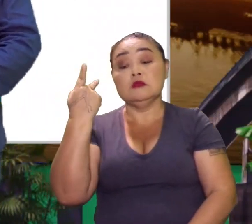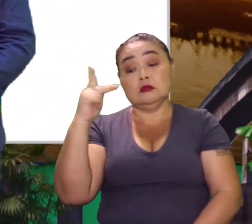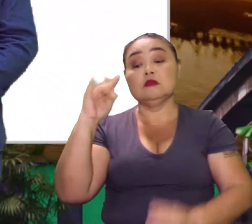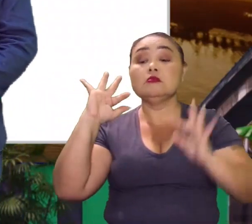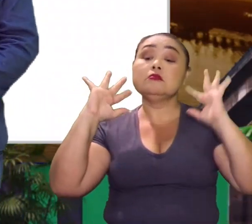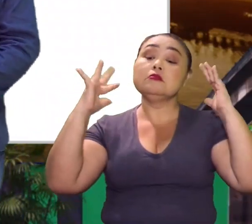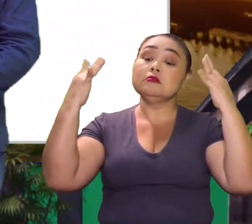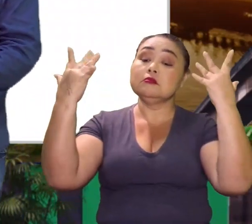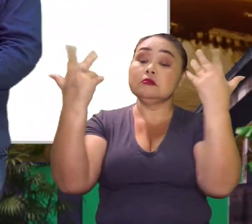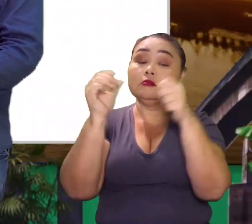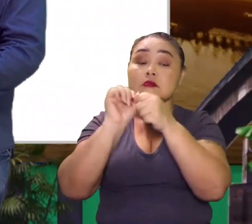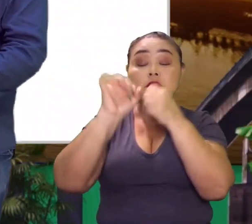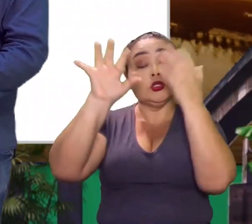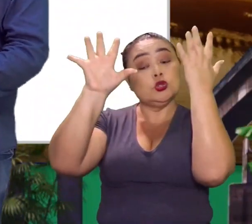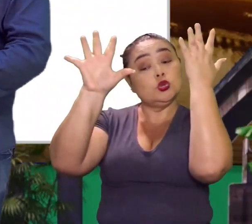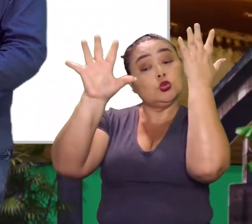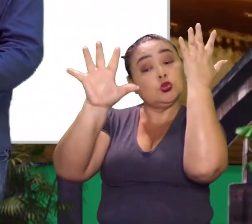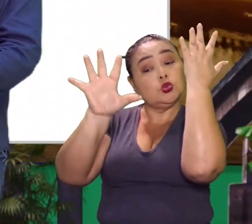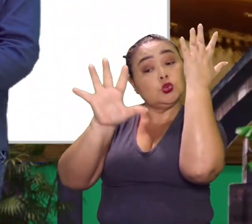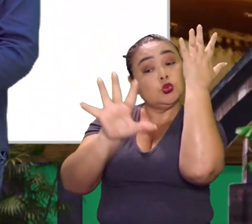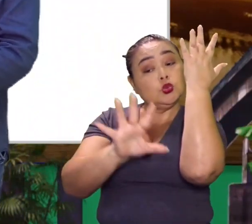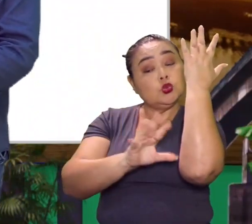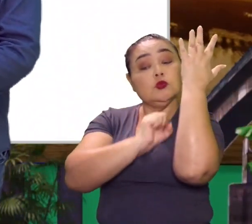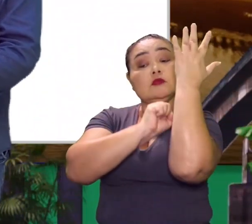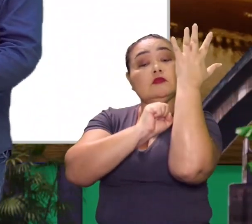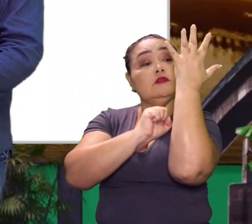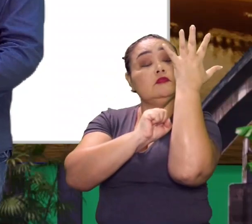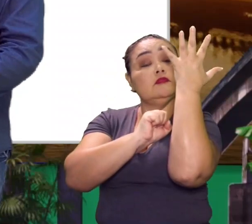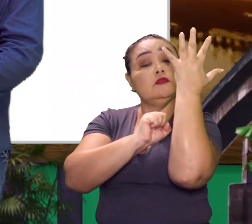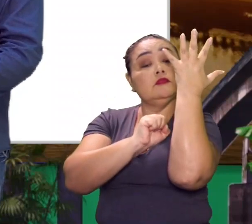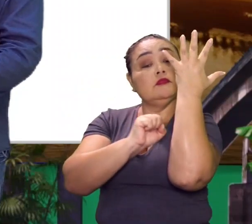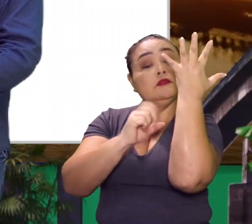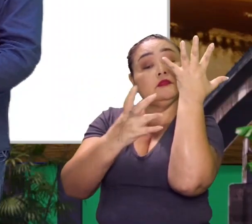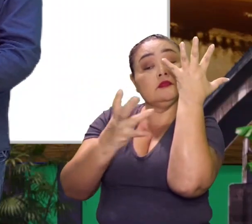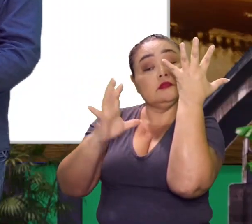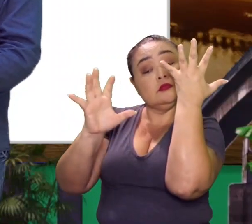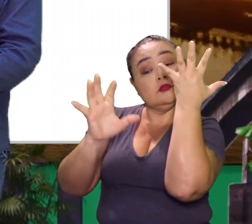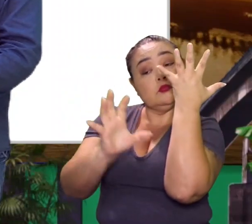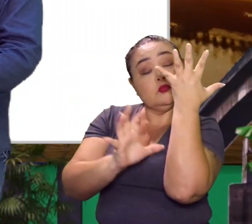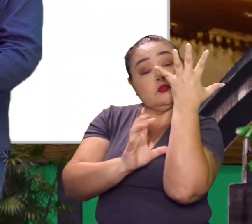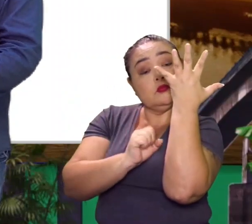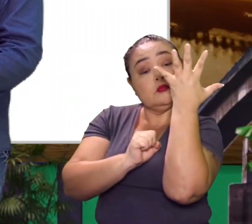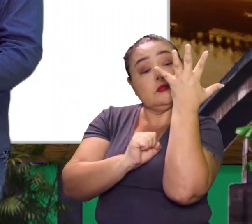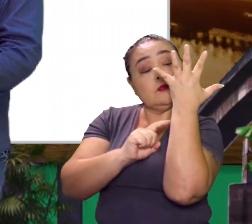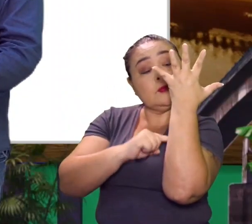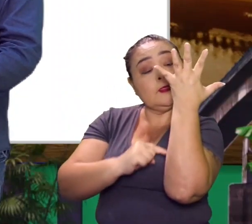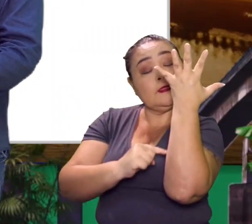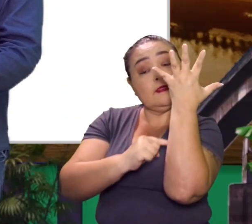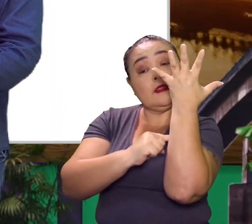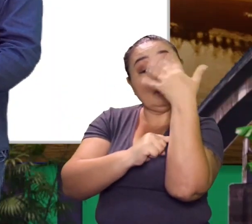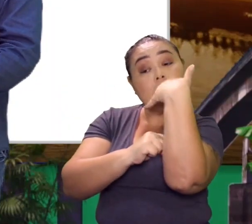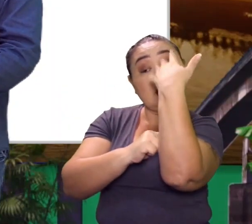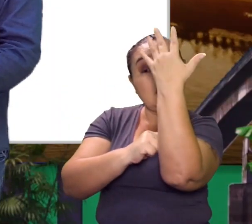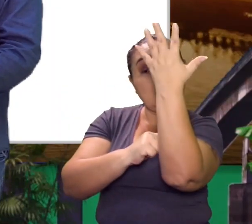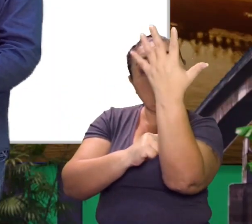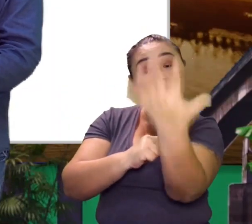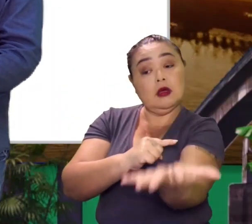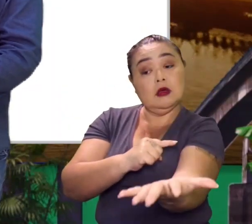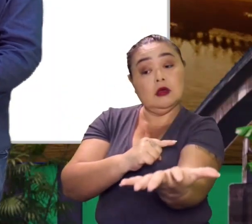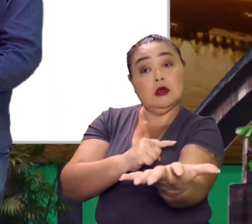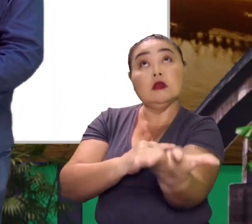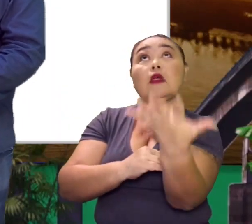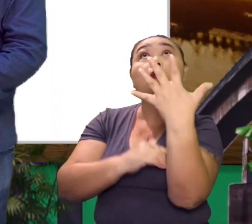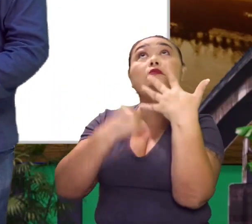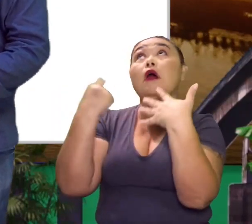que ela captura, né, esse carbono e quando uma árvore ela é derrubada, uma árvore dessa de